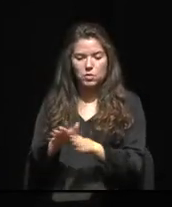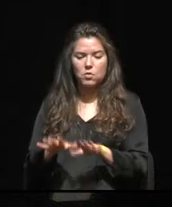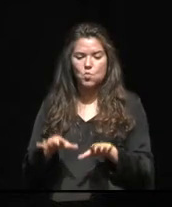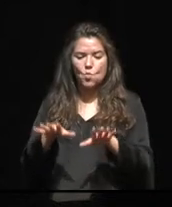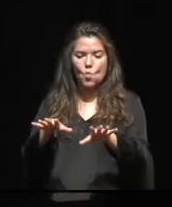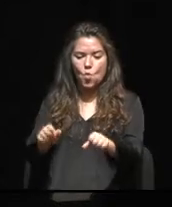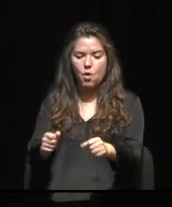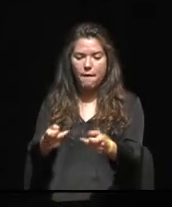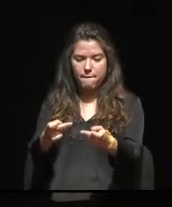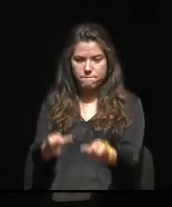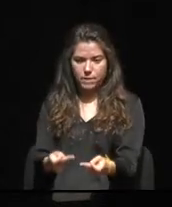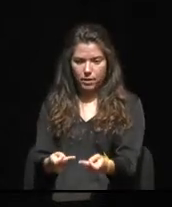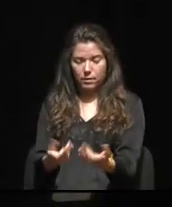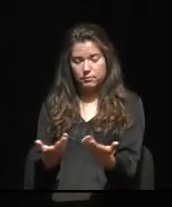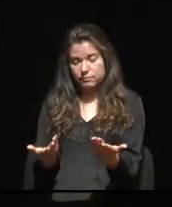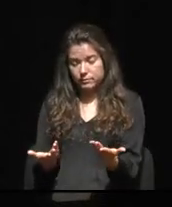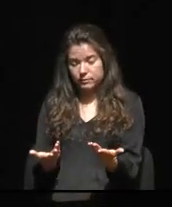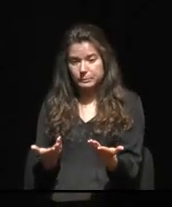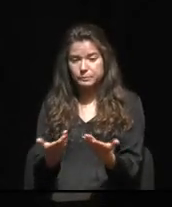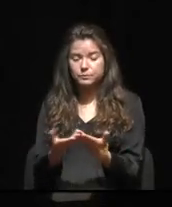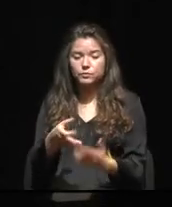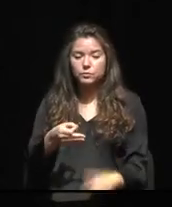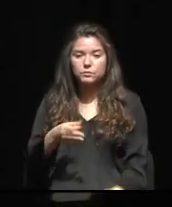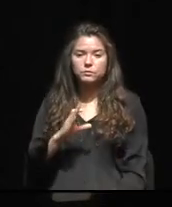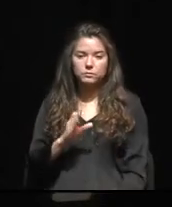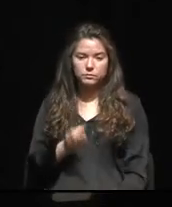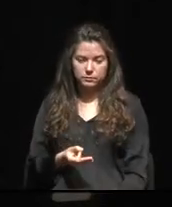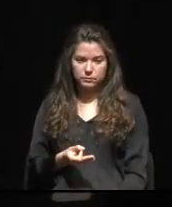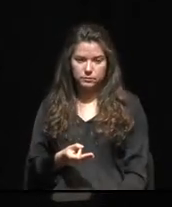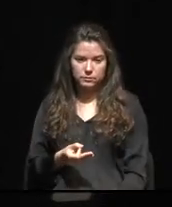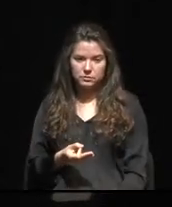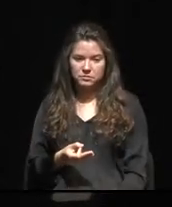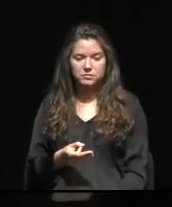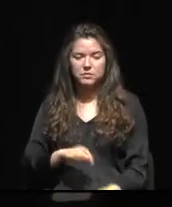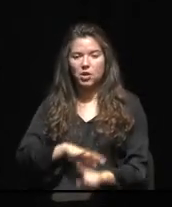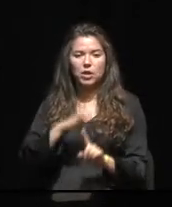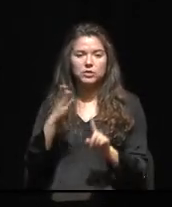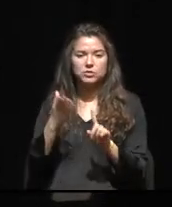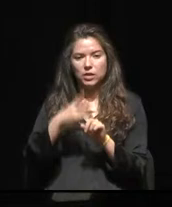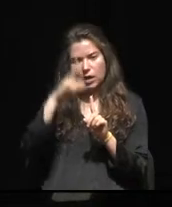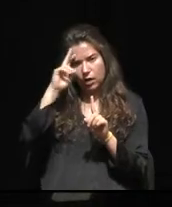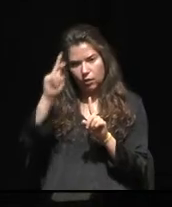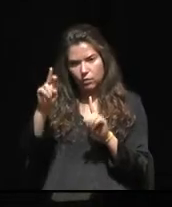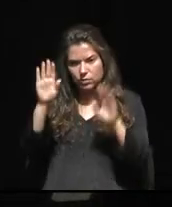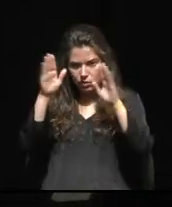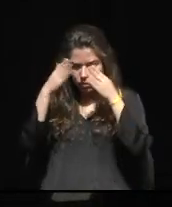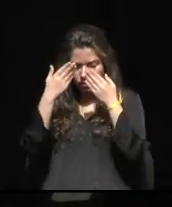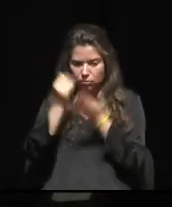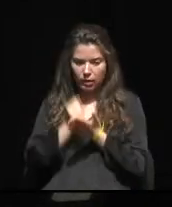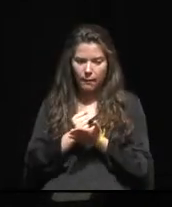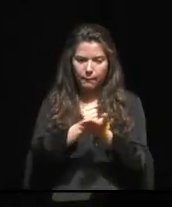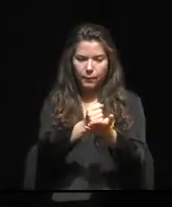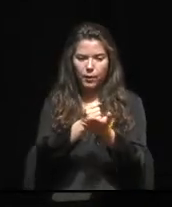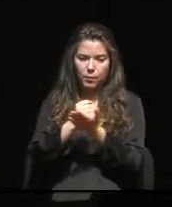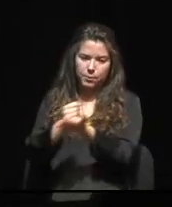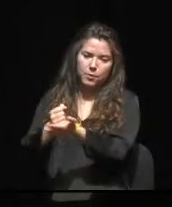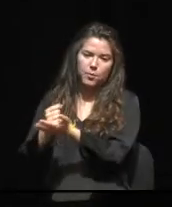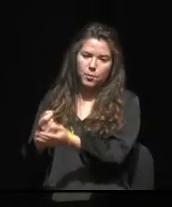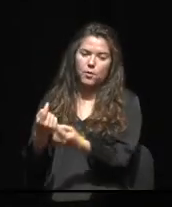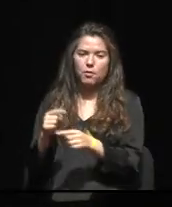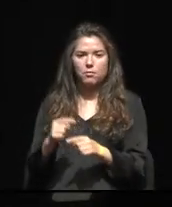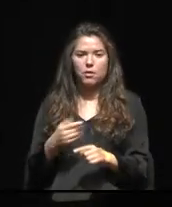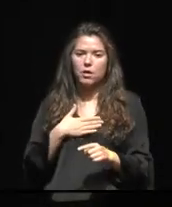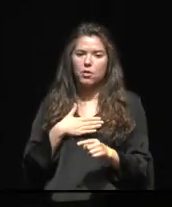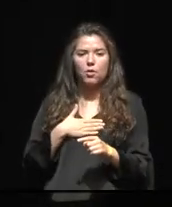que invadiu por seu turno o PCP não condena a Rússia e as ditaduras que a apoiam e não exige o